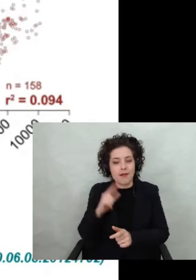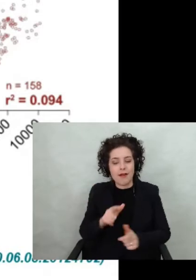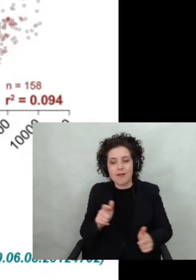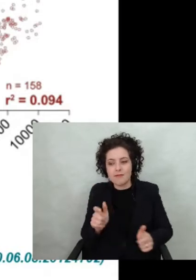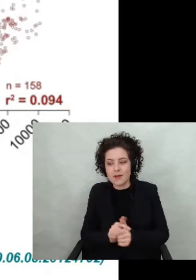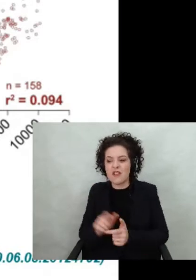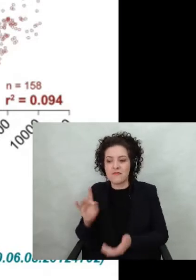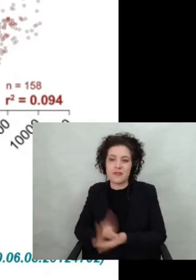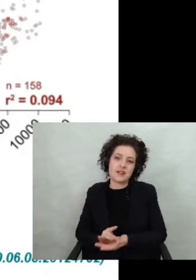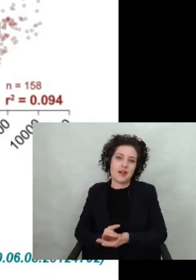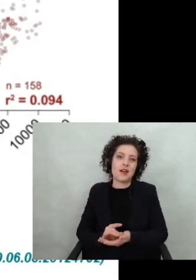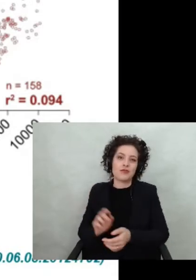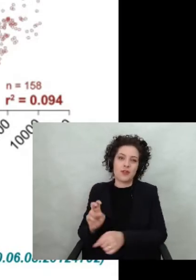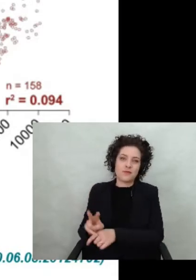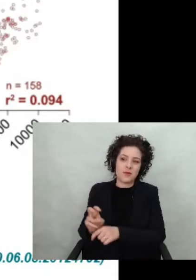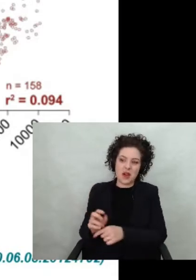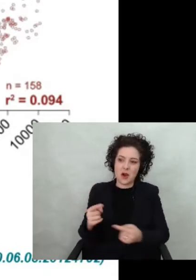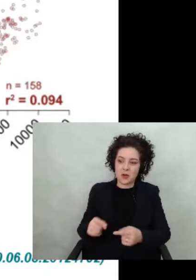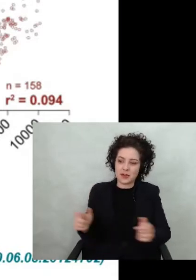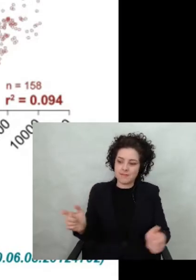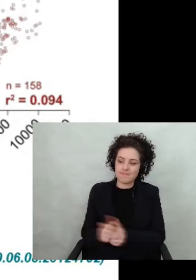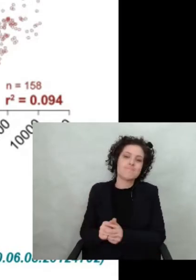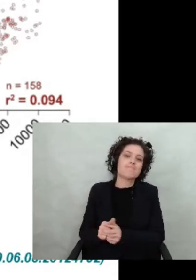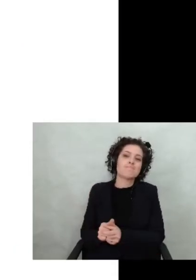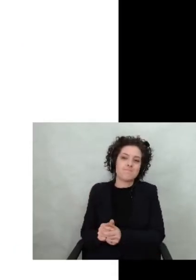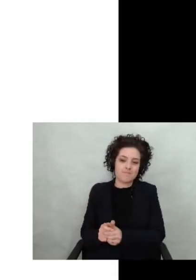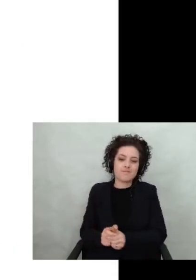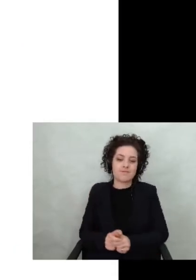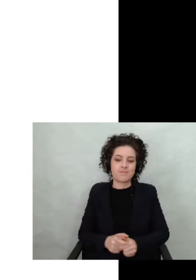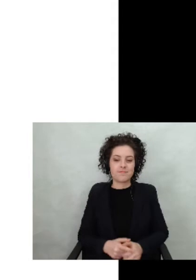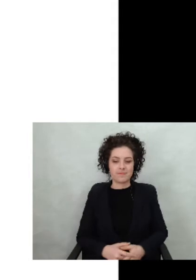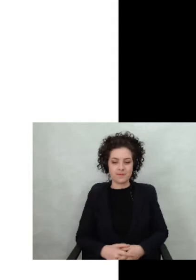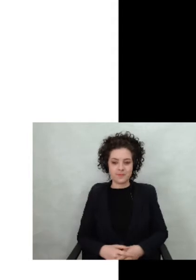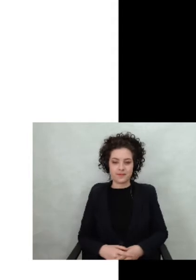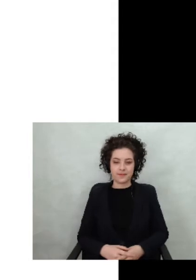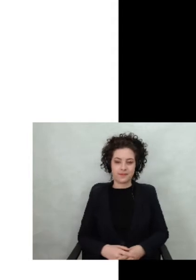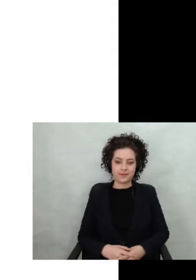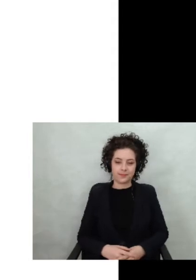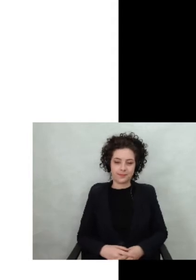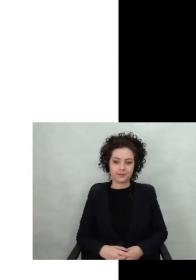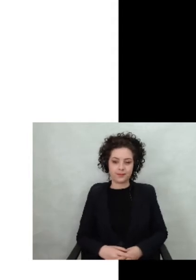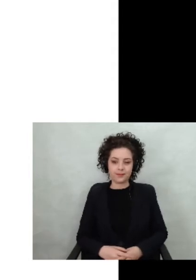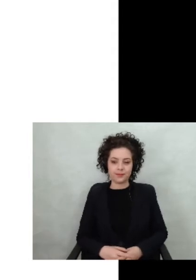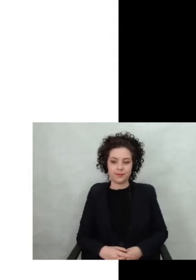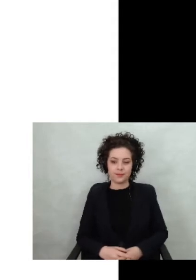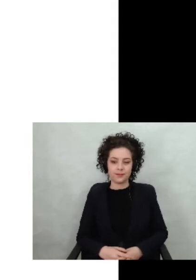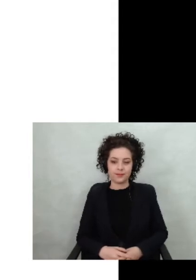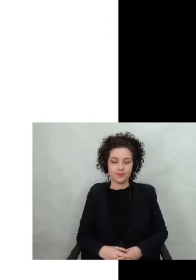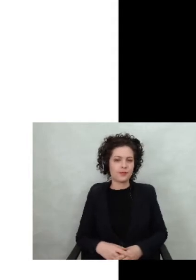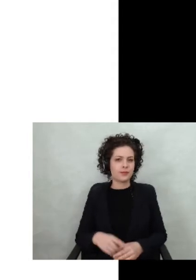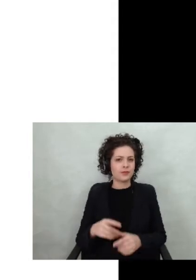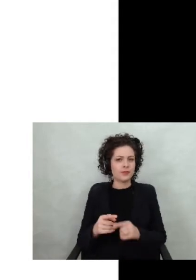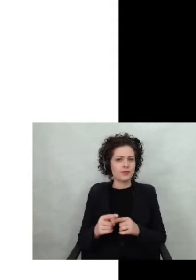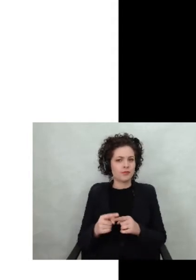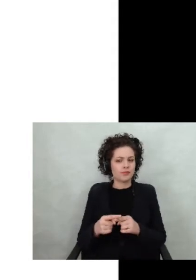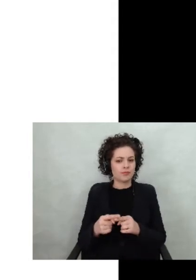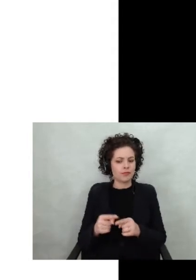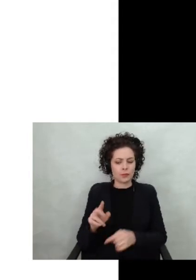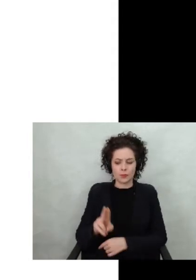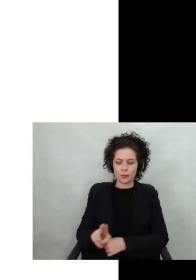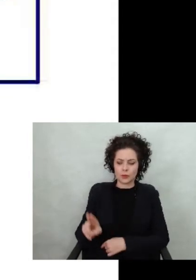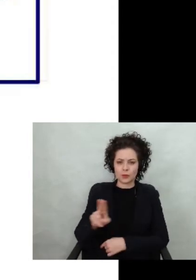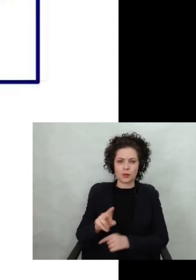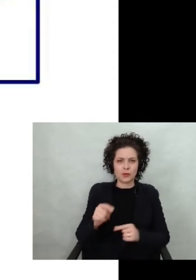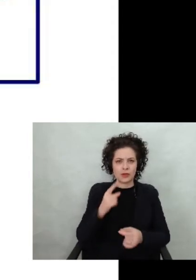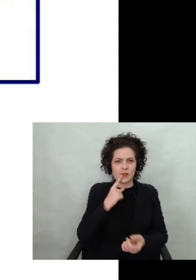ter ação em relação a essa atividade viral. E por que utilizar o plasma de